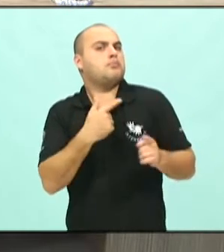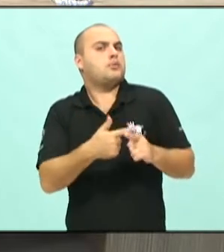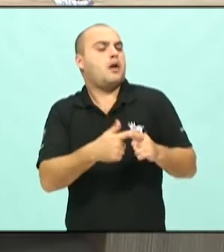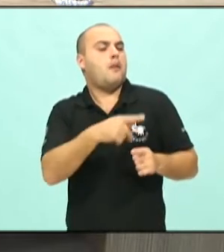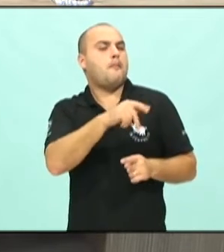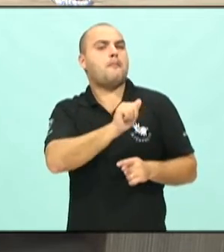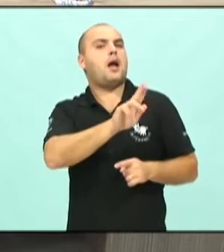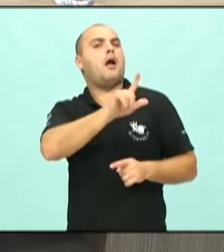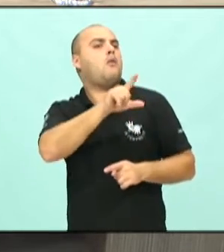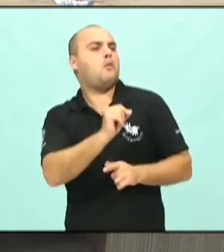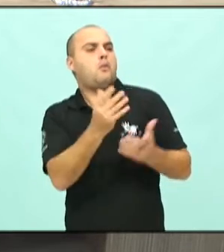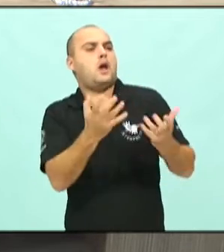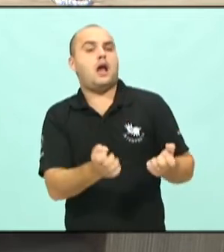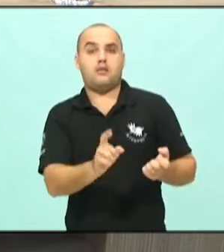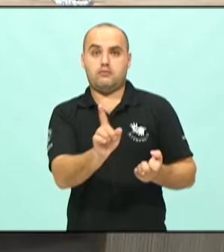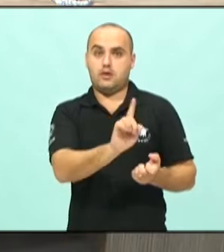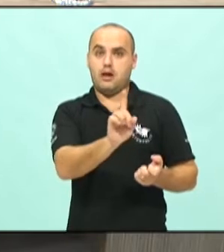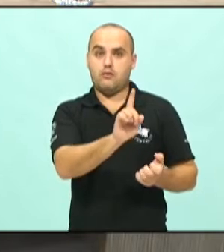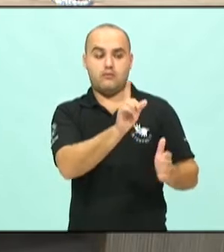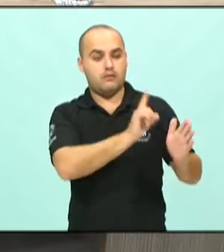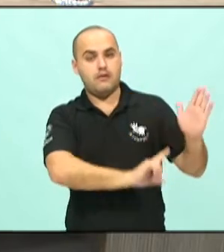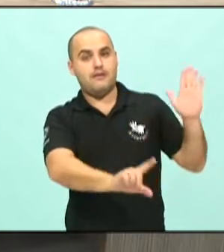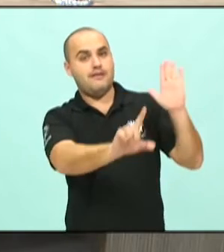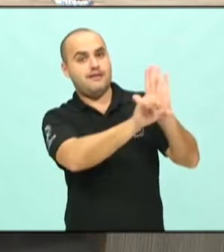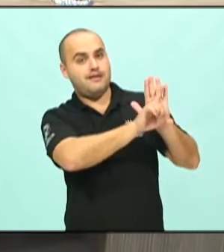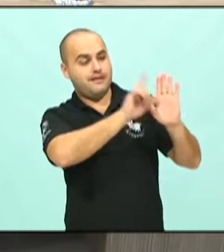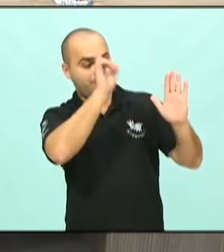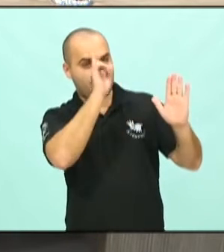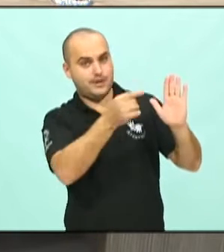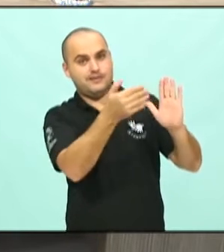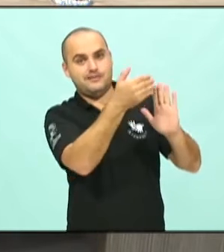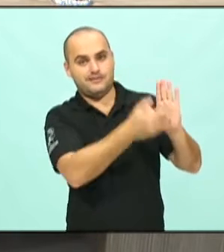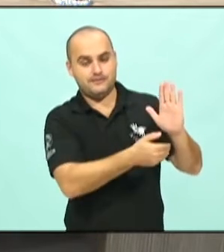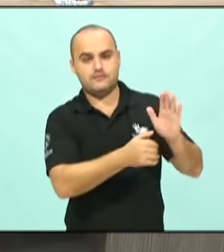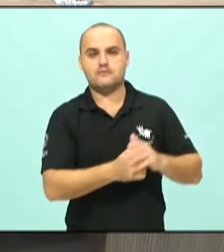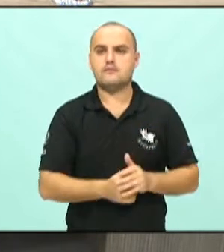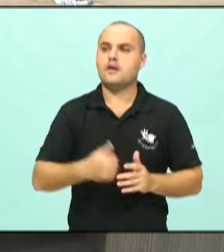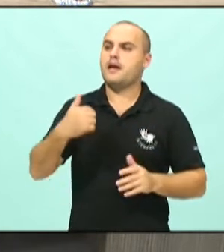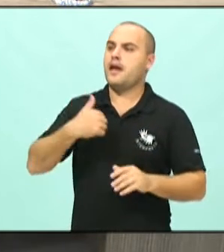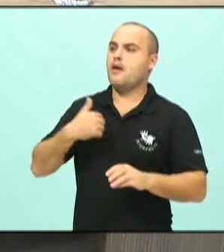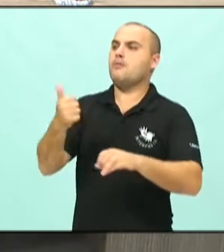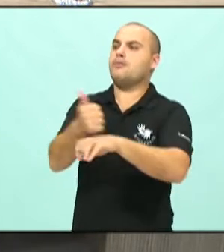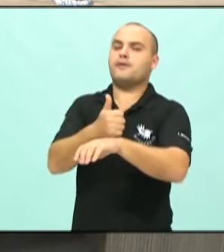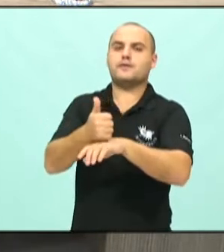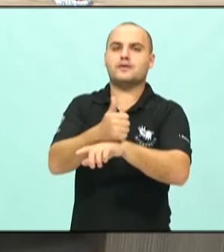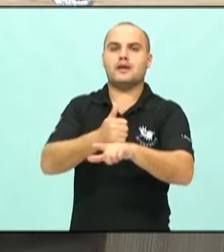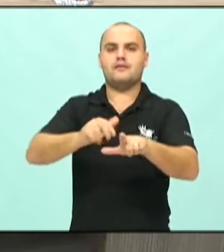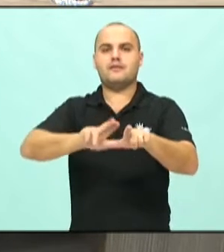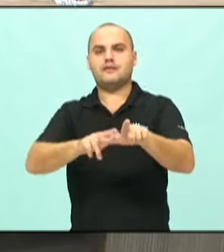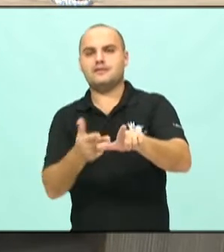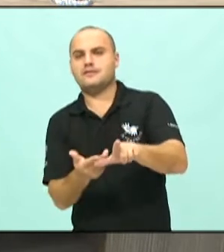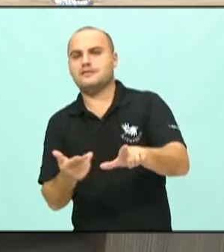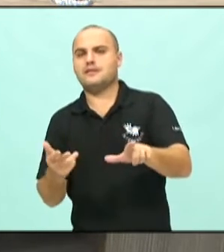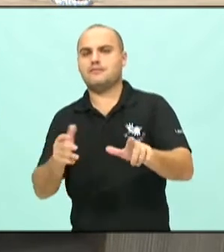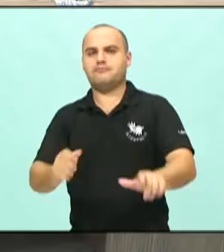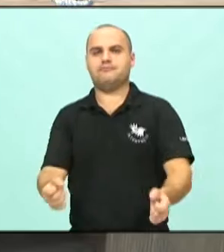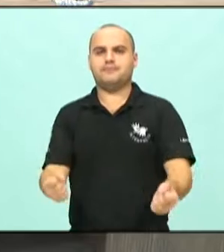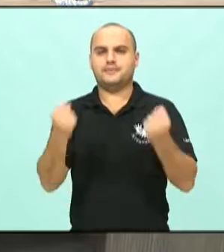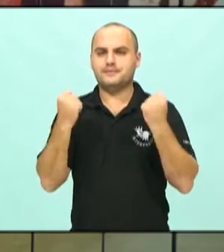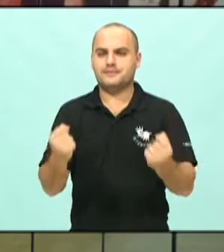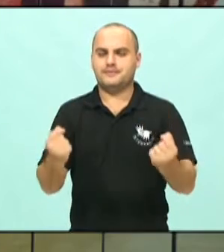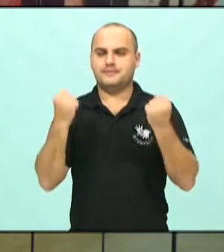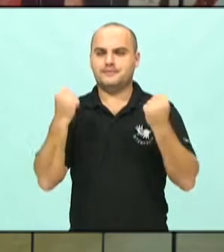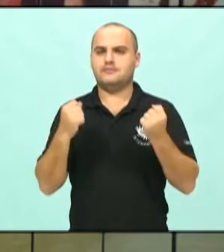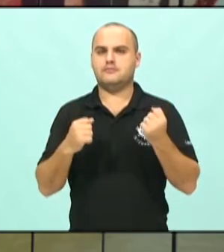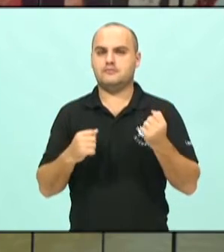rendimento quer assim, não. A legislação diz que é assim. Eu sou um profissional licenciado em educação física. Eu estou apto a